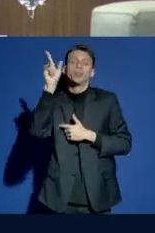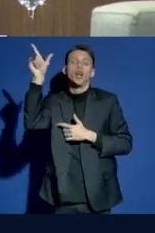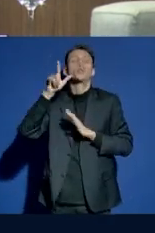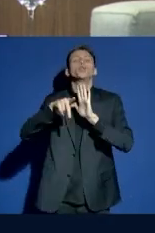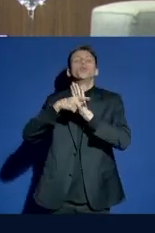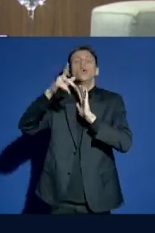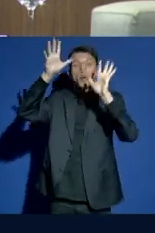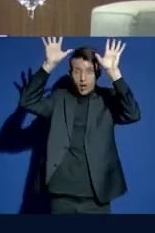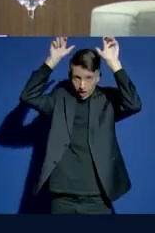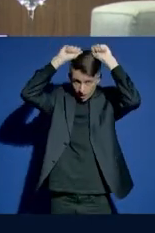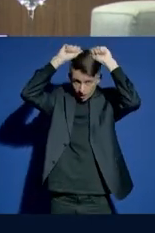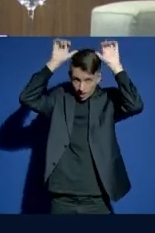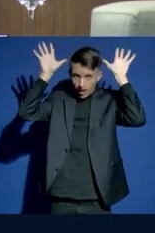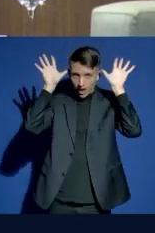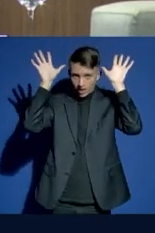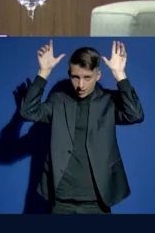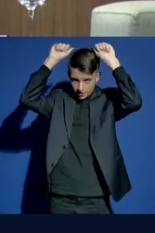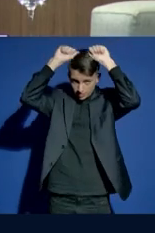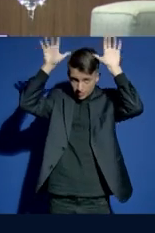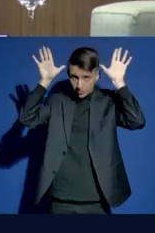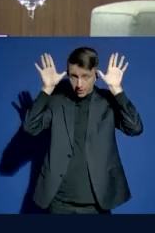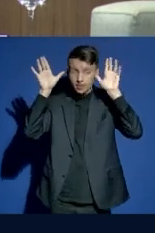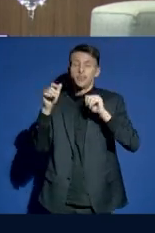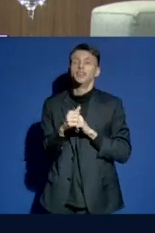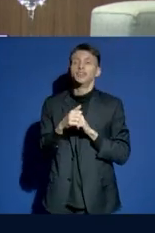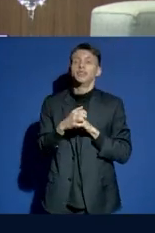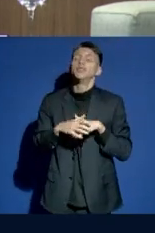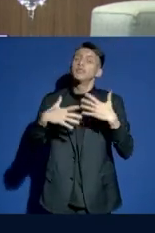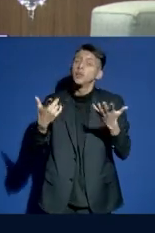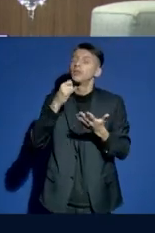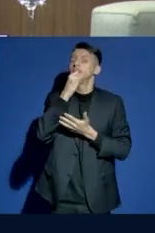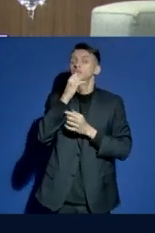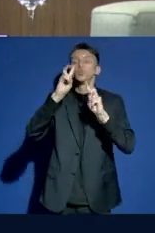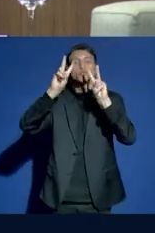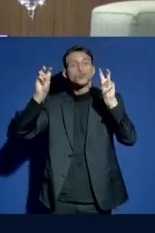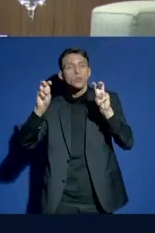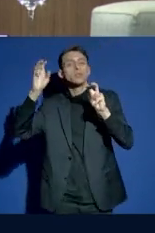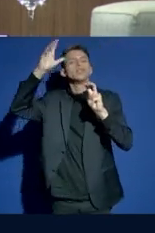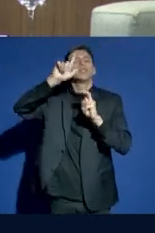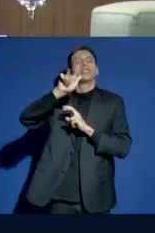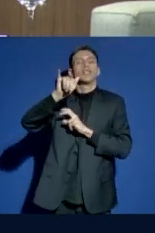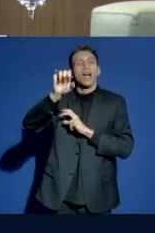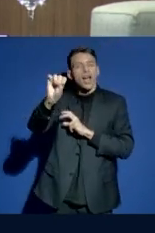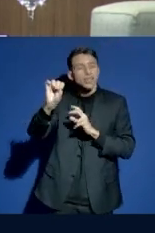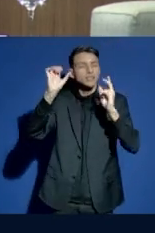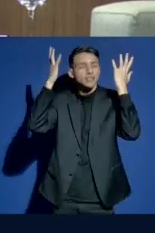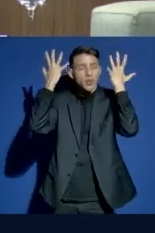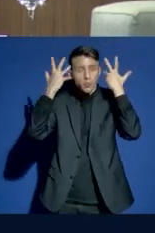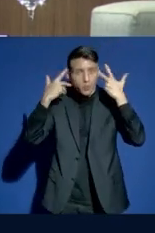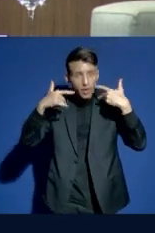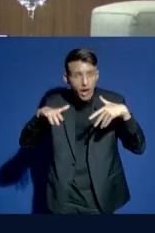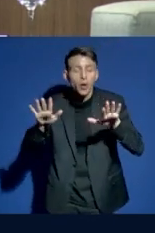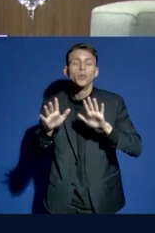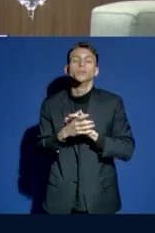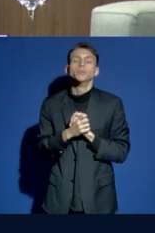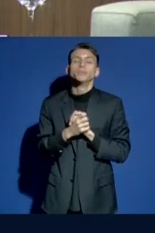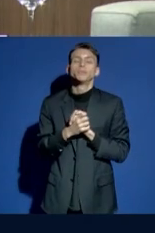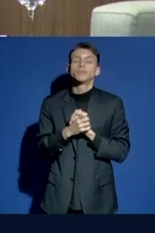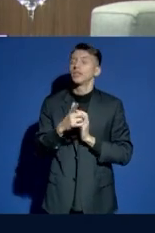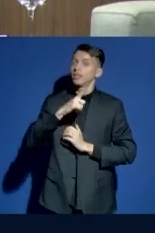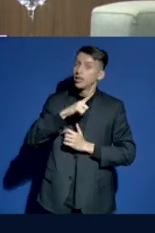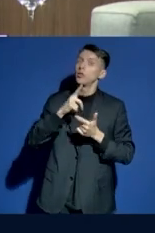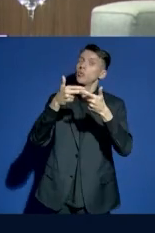que funciona muito bem então foi um programa muito grande então essa questão do gás da Amazônia para descarbonizar é uma e